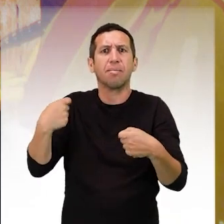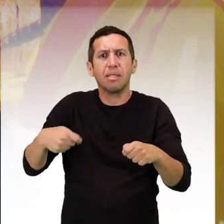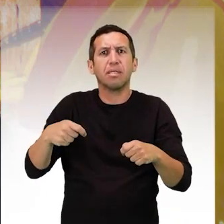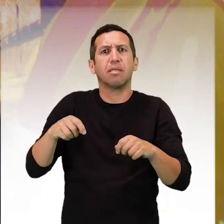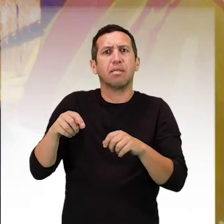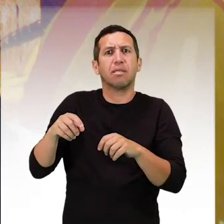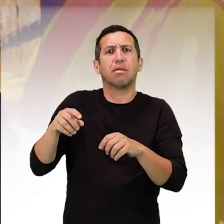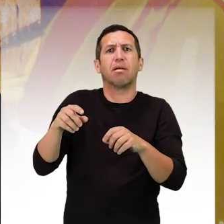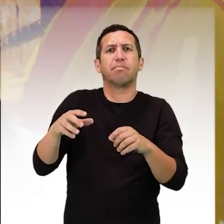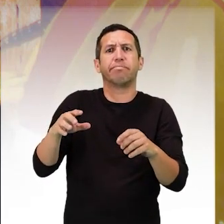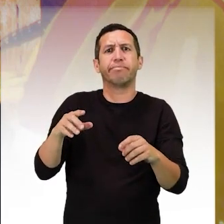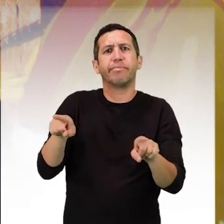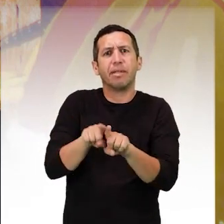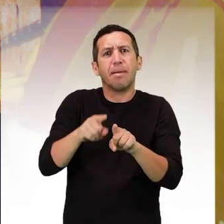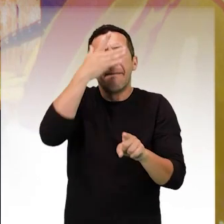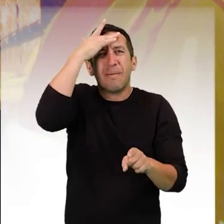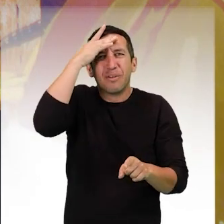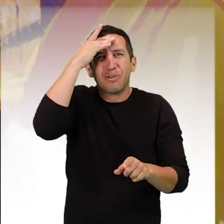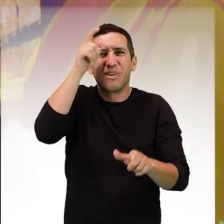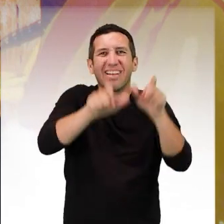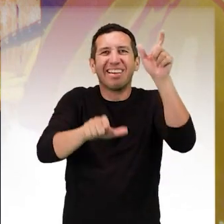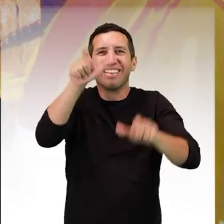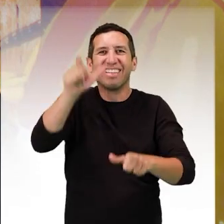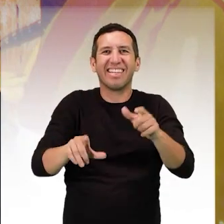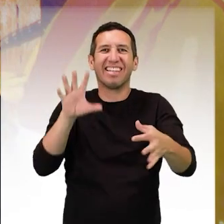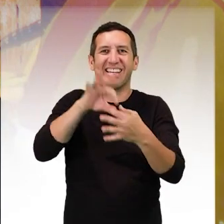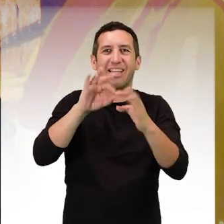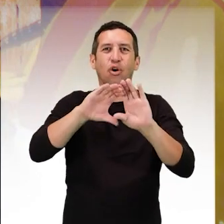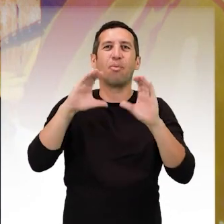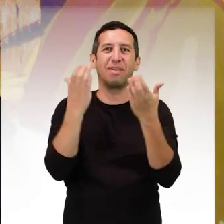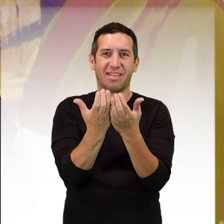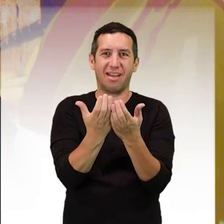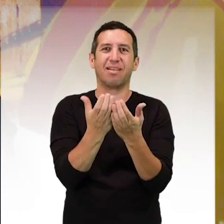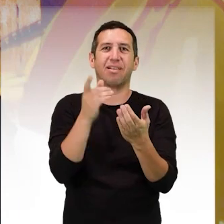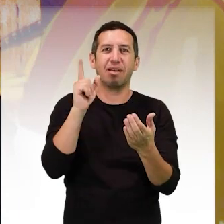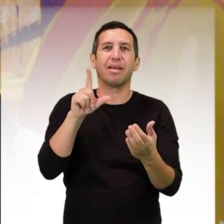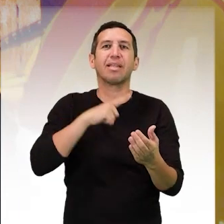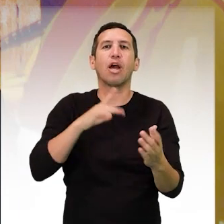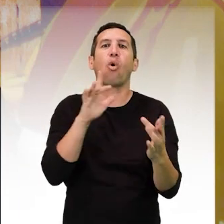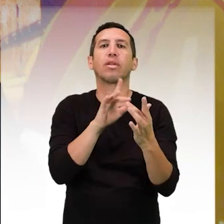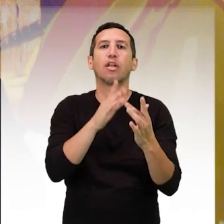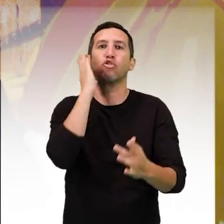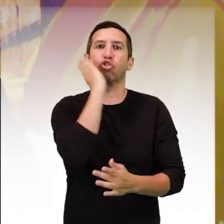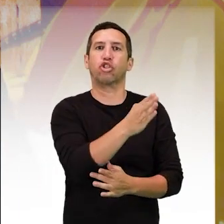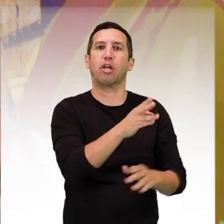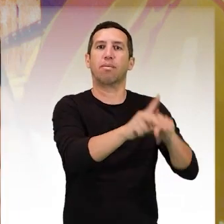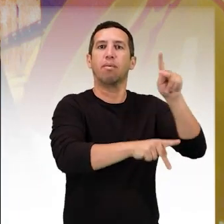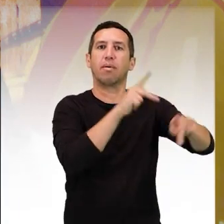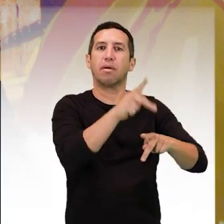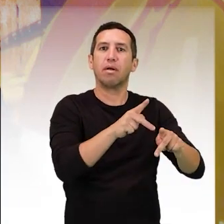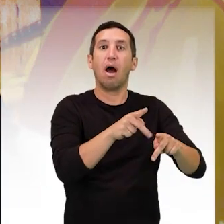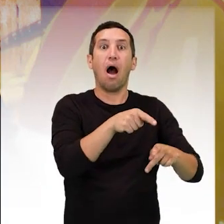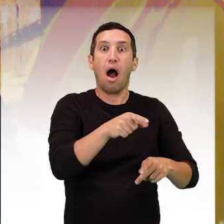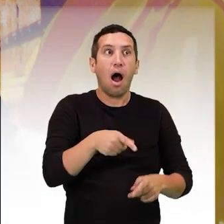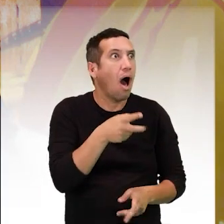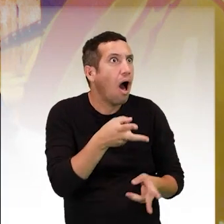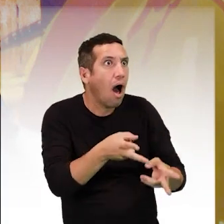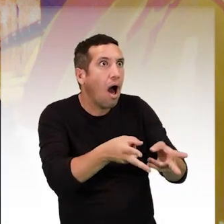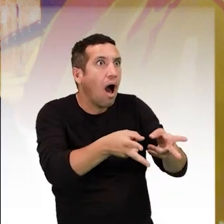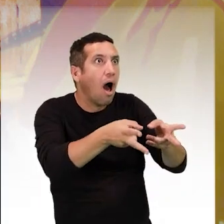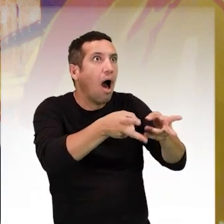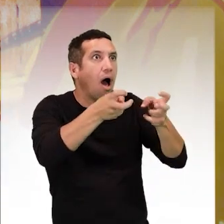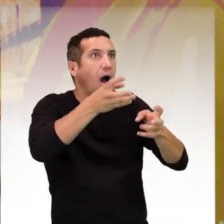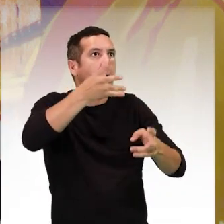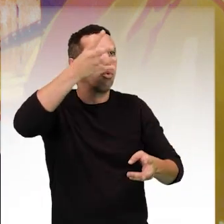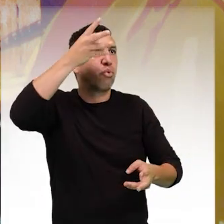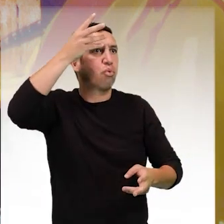capacitem as suas assistências sociais, capacitem os professores nas salas de aula, capacitem os seus agentes comunitários de saúde, por